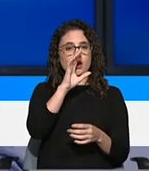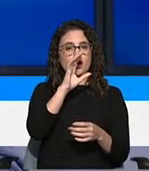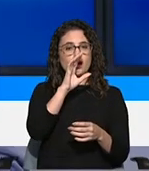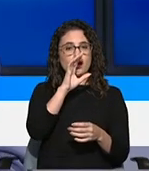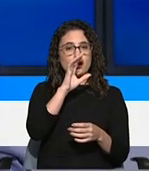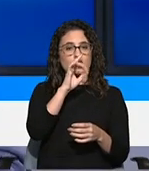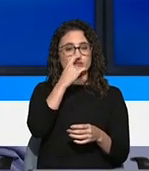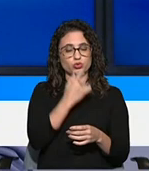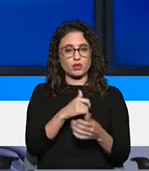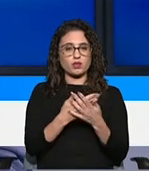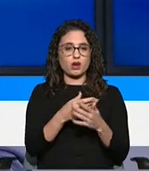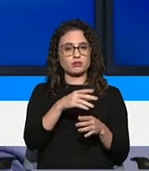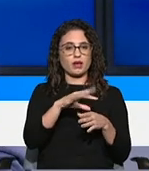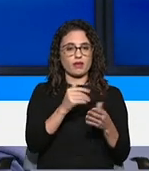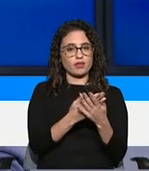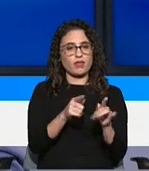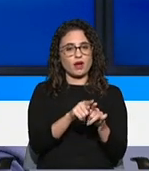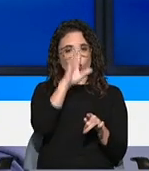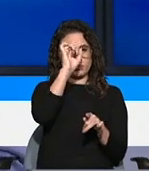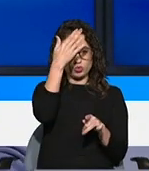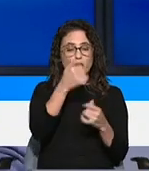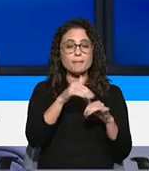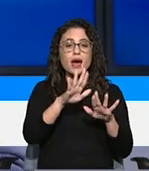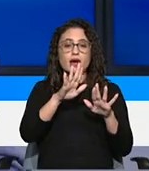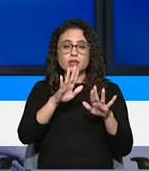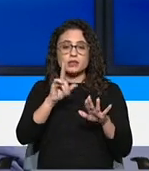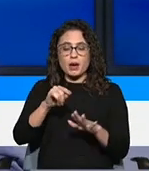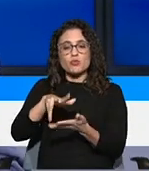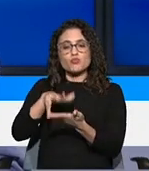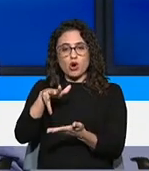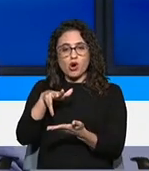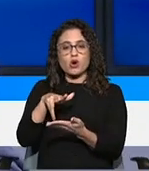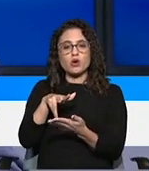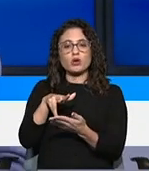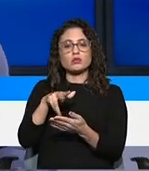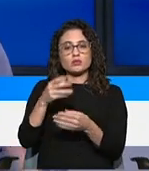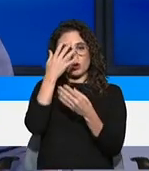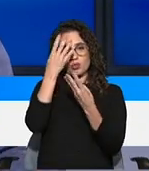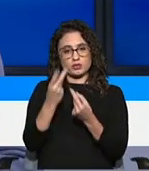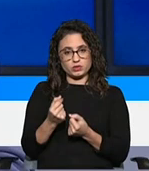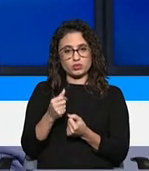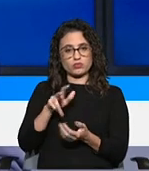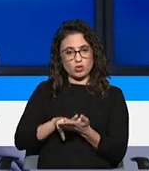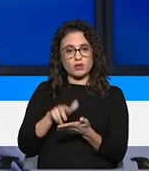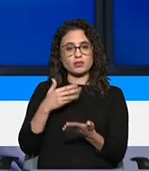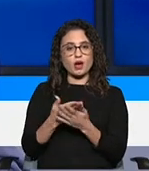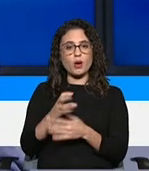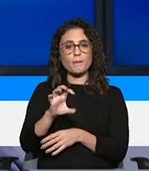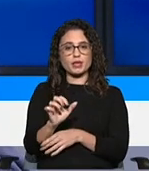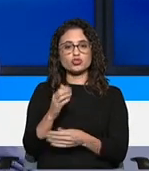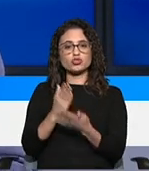militantes mas também o facto de permitir a aprovação do orçamento e não implicando que o país seja governado por